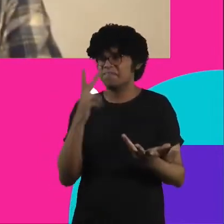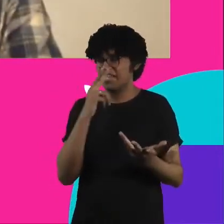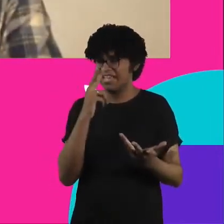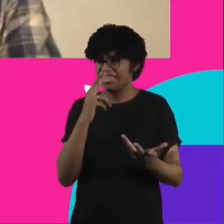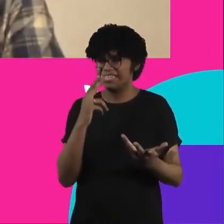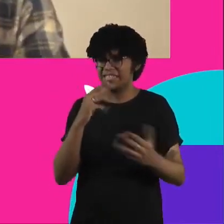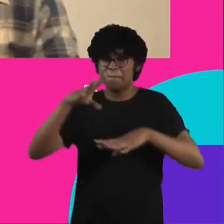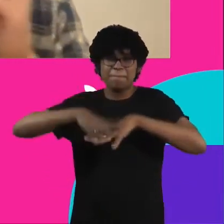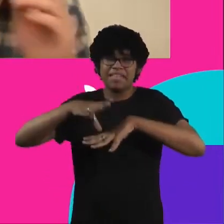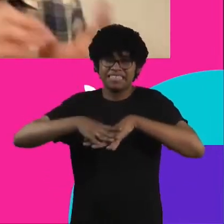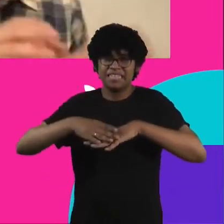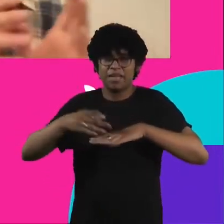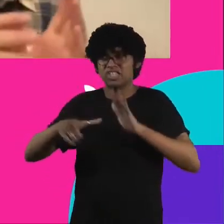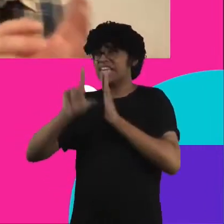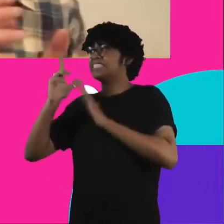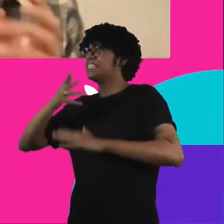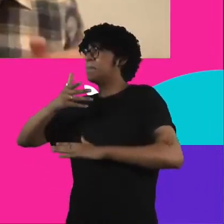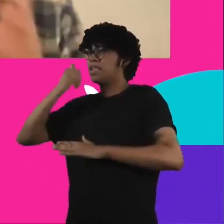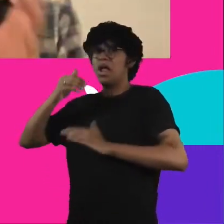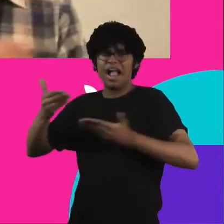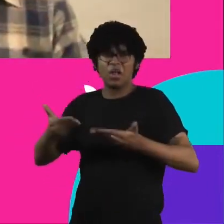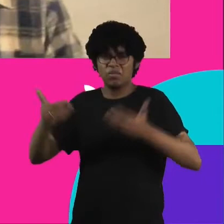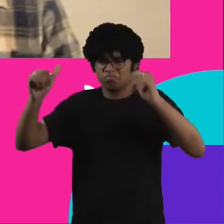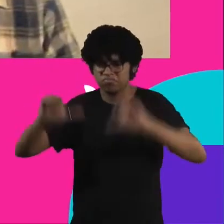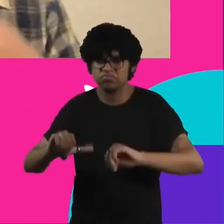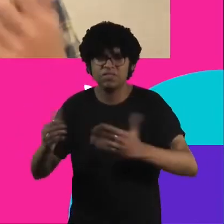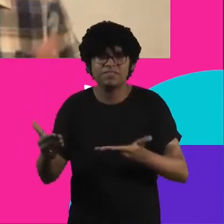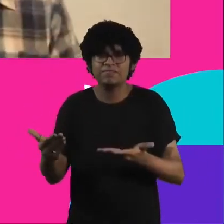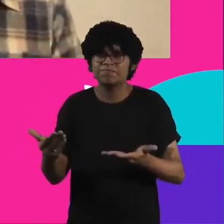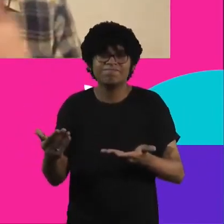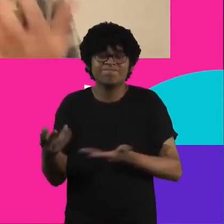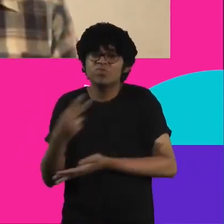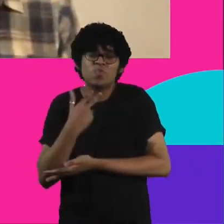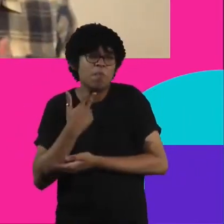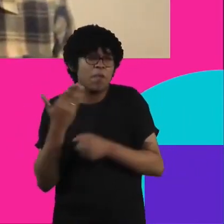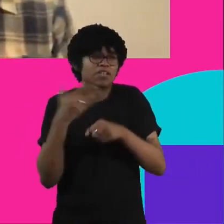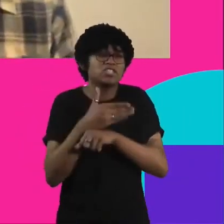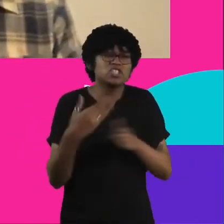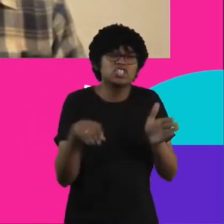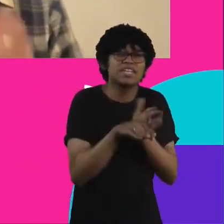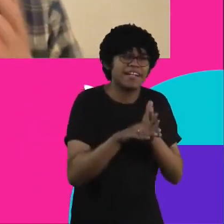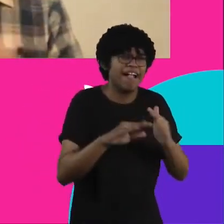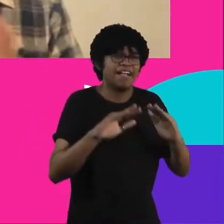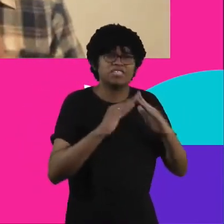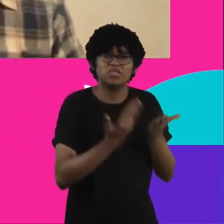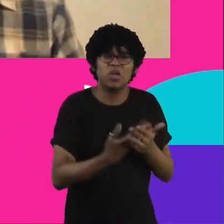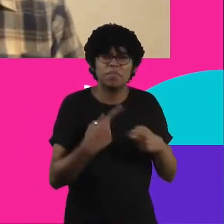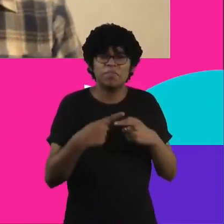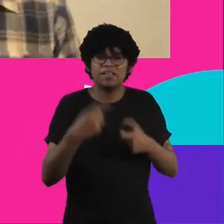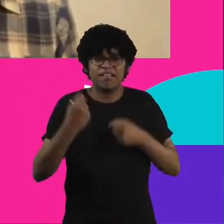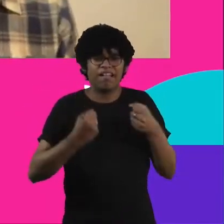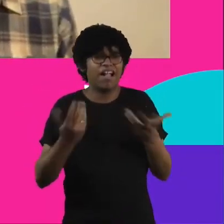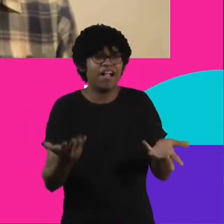se dando tão bem em matemática, por exemplo, ou não conseguem chegar até a escola porque o transporte está